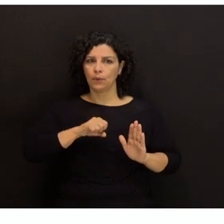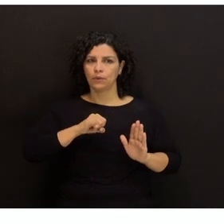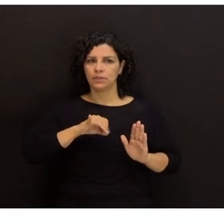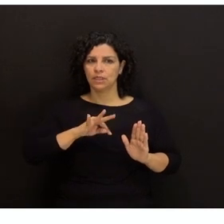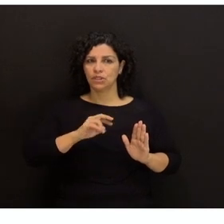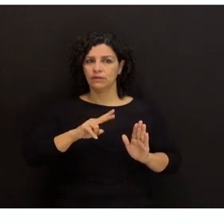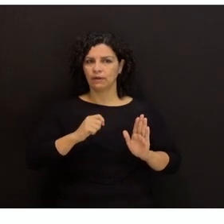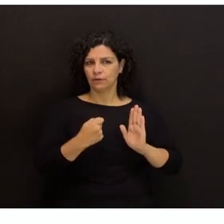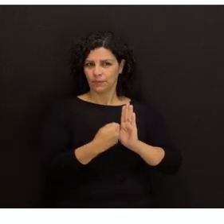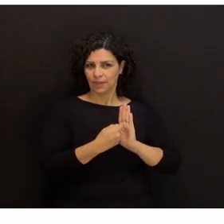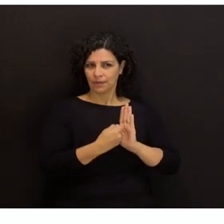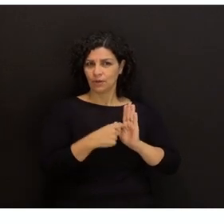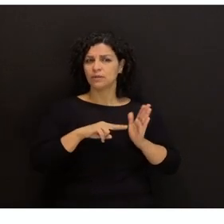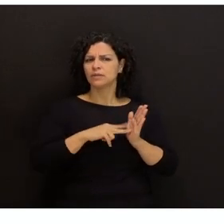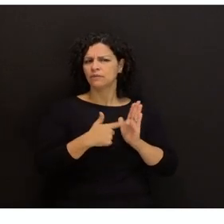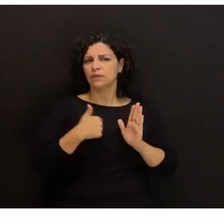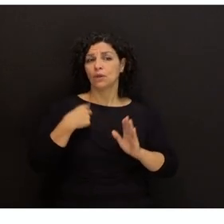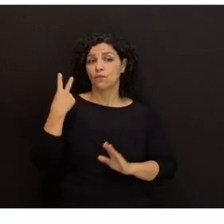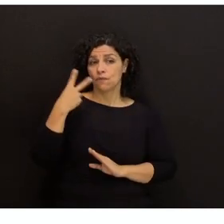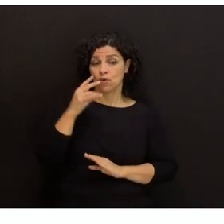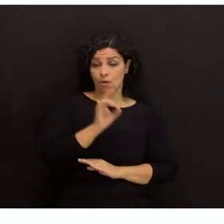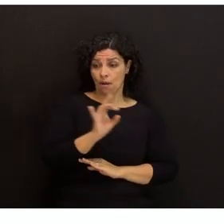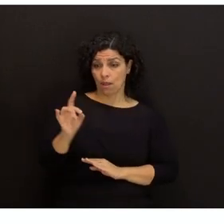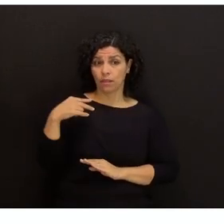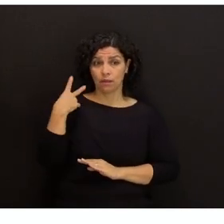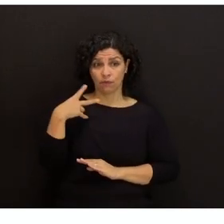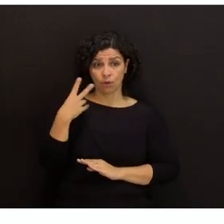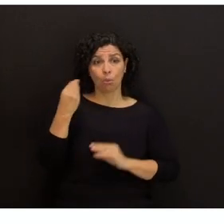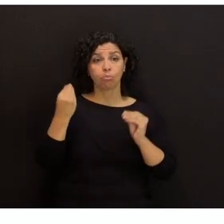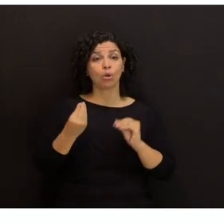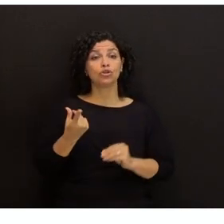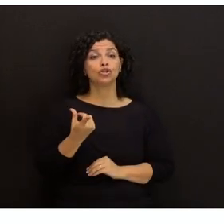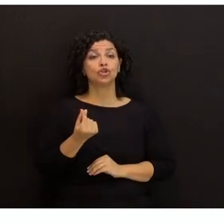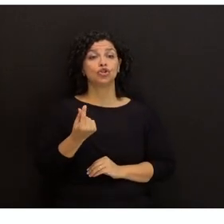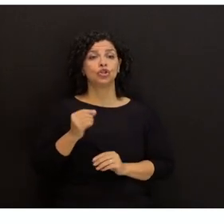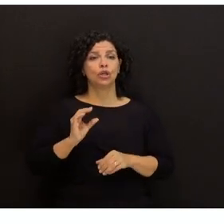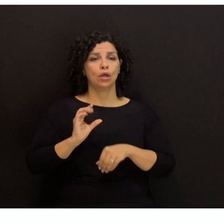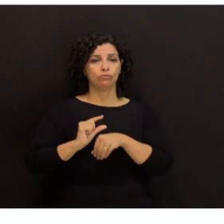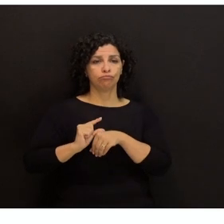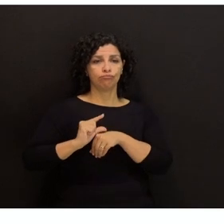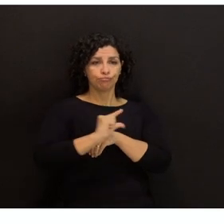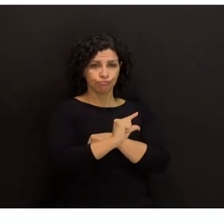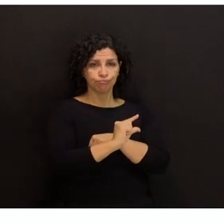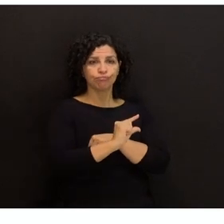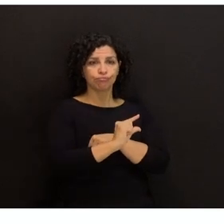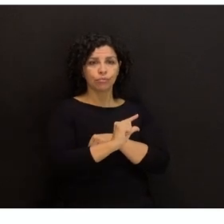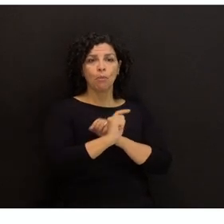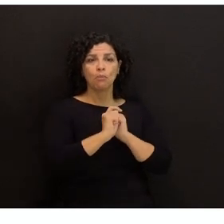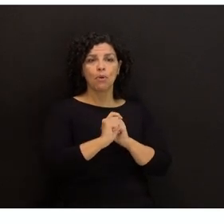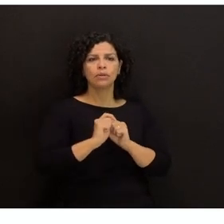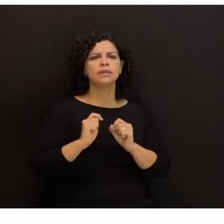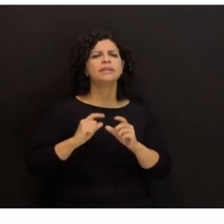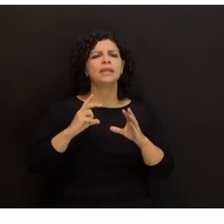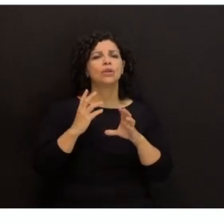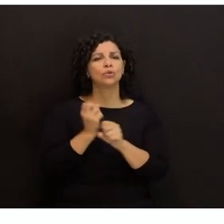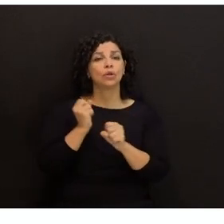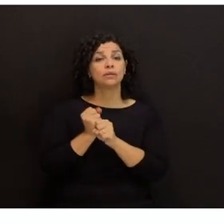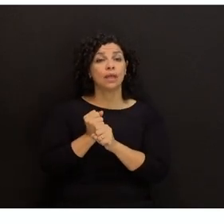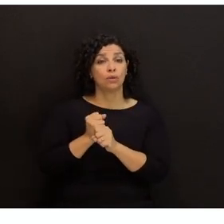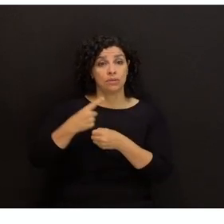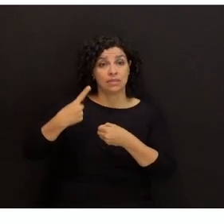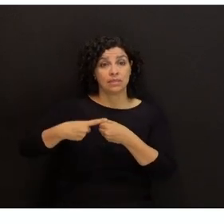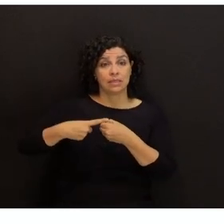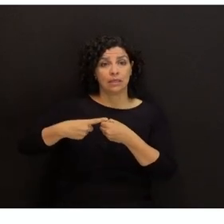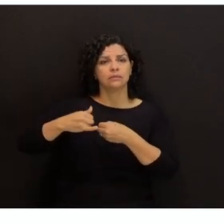essa emenda possibilita que os vereadores destina em um pequeno percentual da arrecadação do município